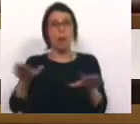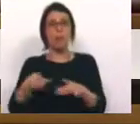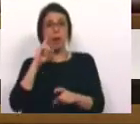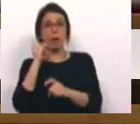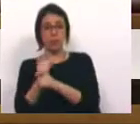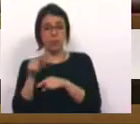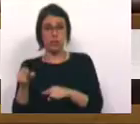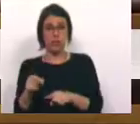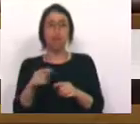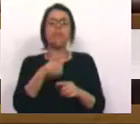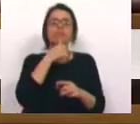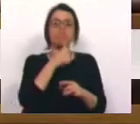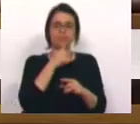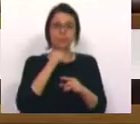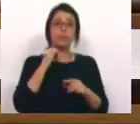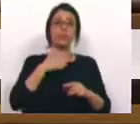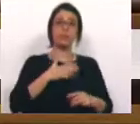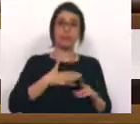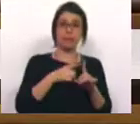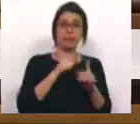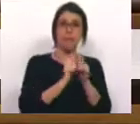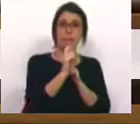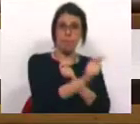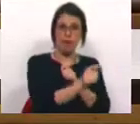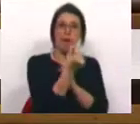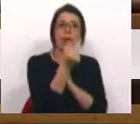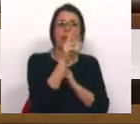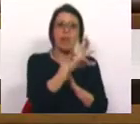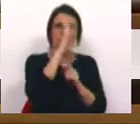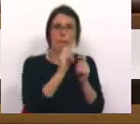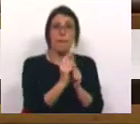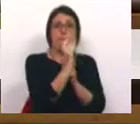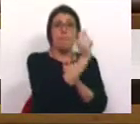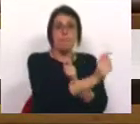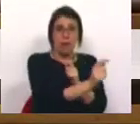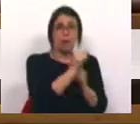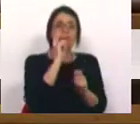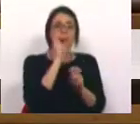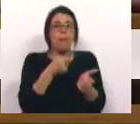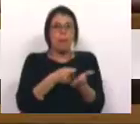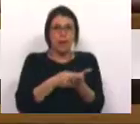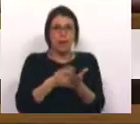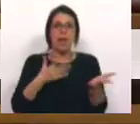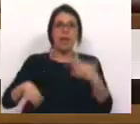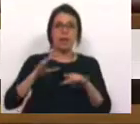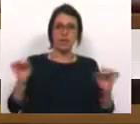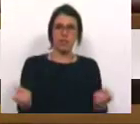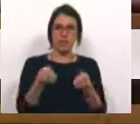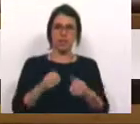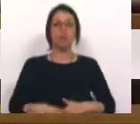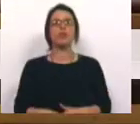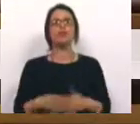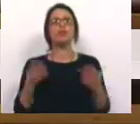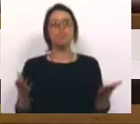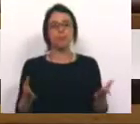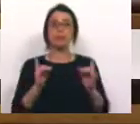praias vigiadas, estabelecendo que as concessionárias pagariam uma taxa ao Estado para cobrir o pagamento dos nadadores salvadores.